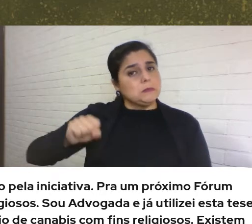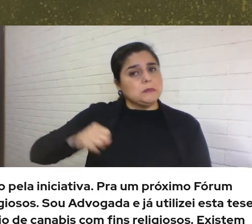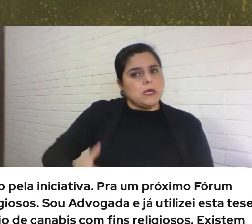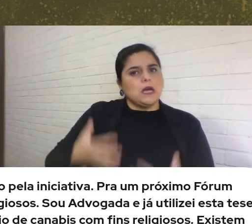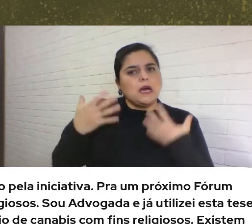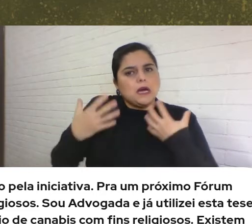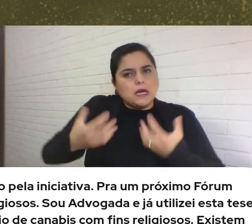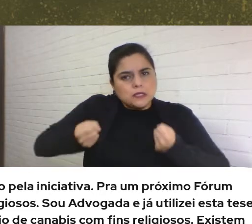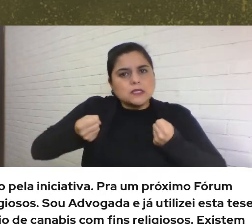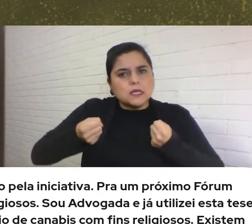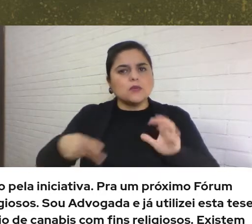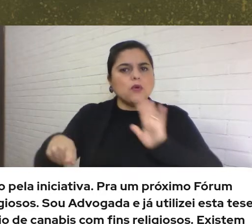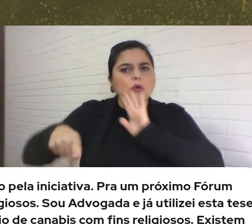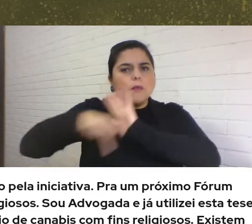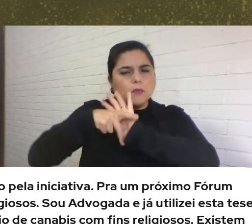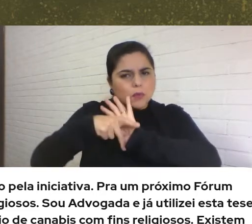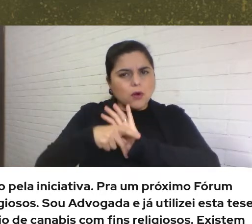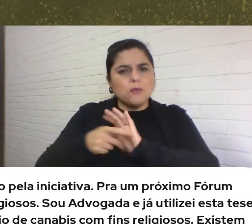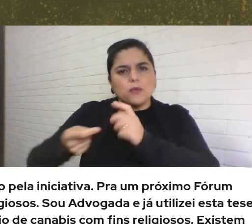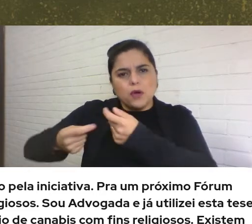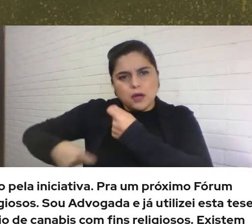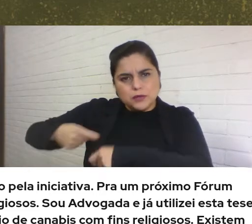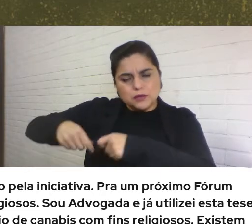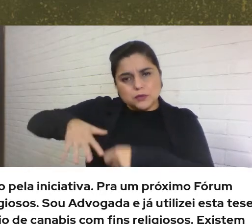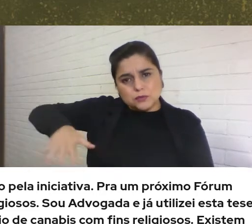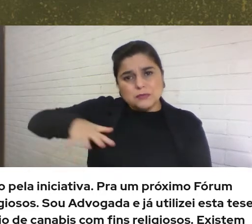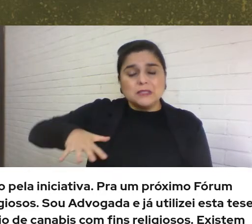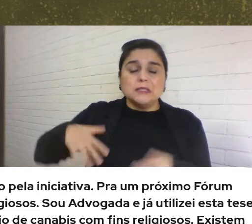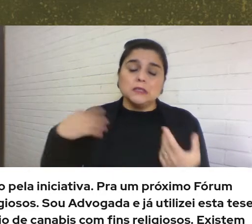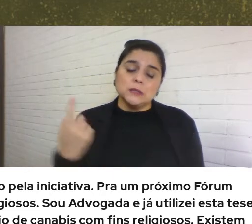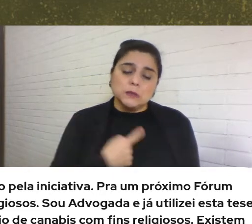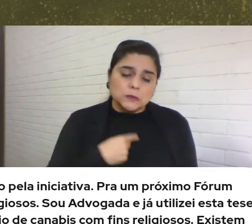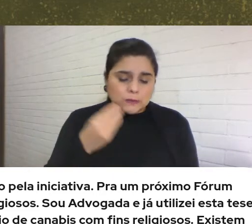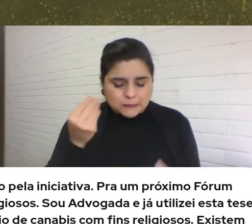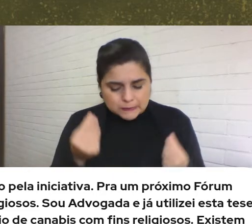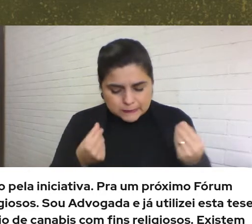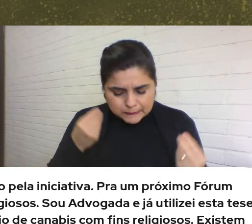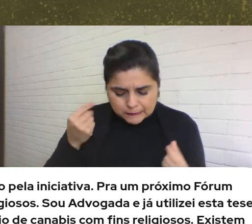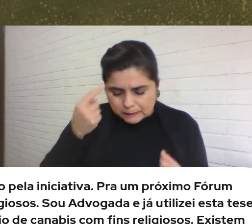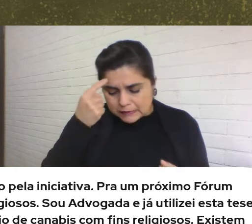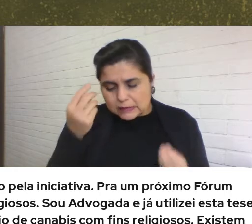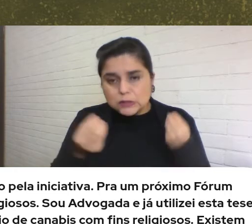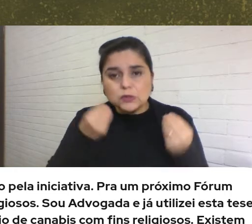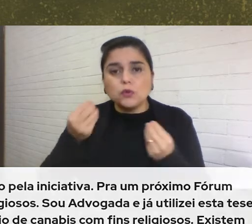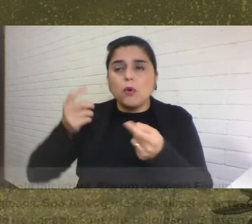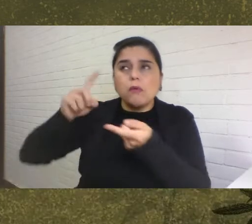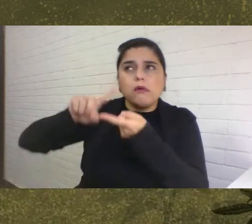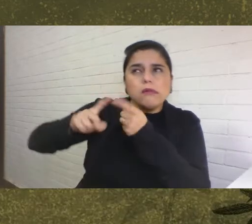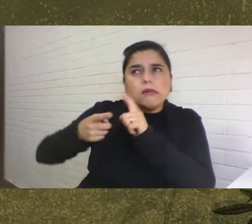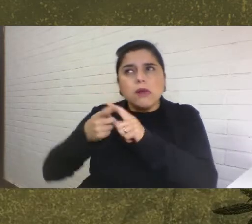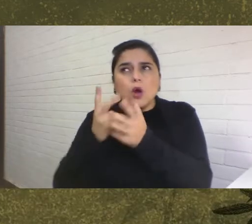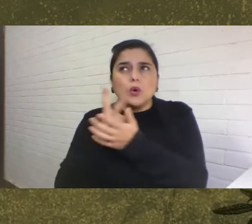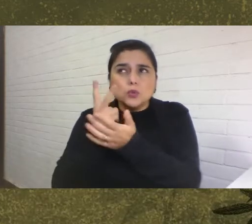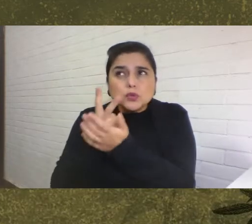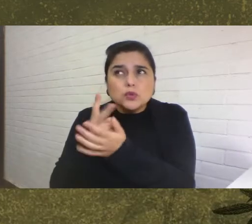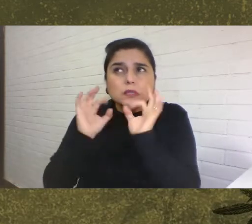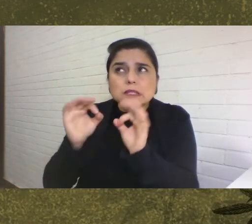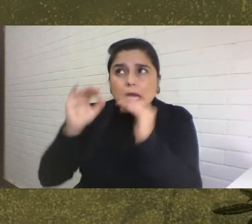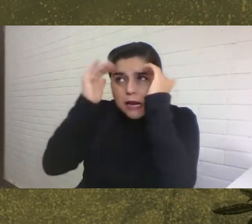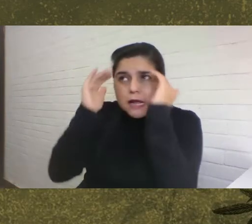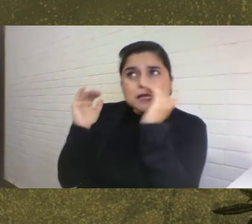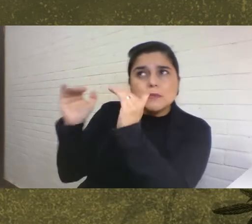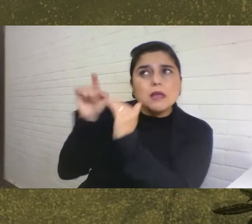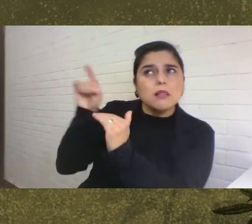que administrativa, continuamos a cumprir os tratados das Nações